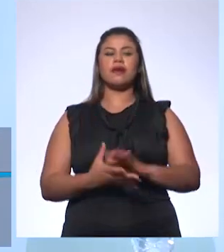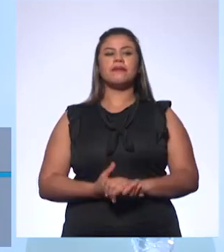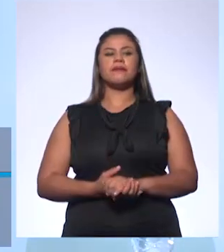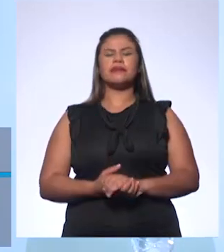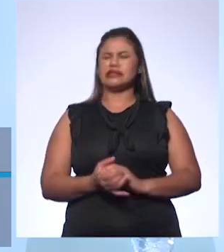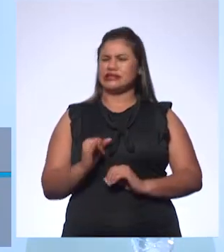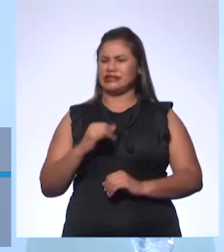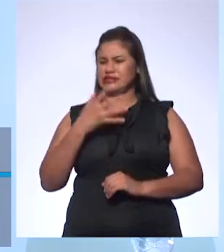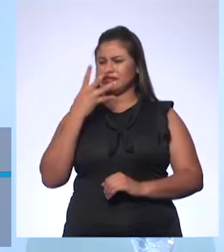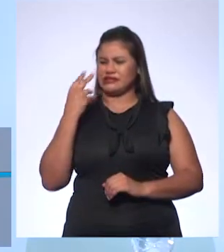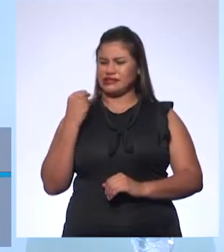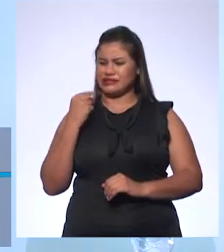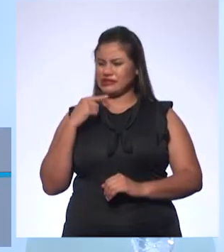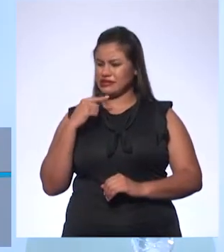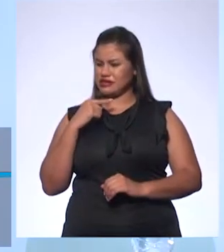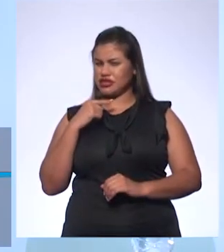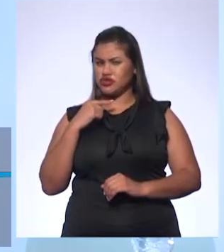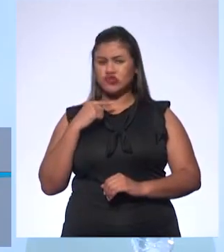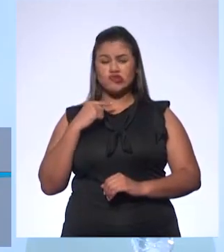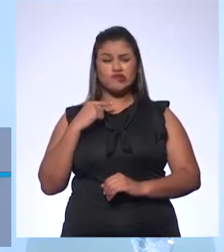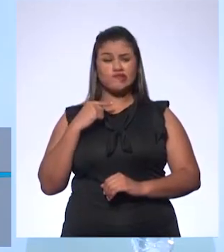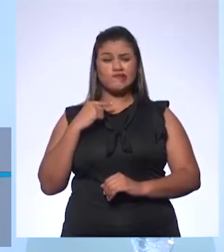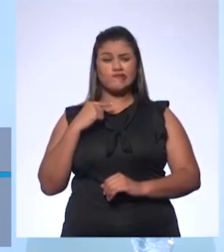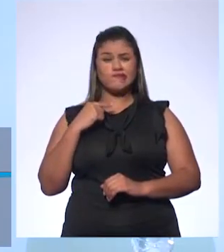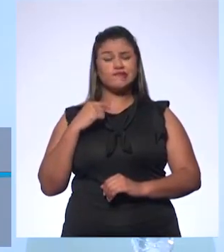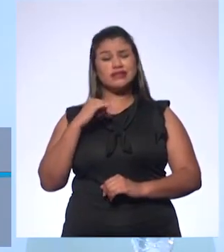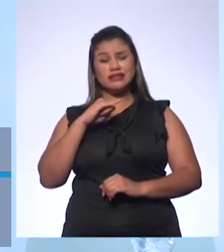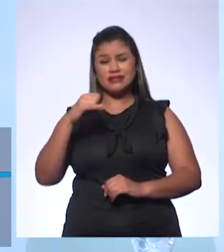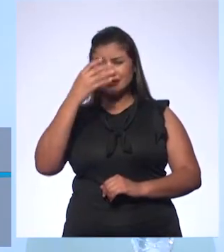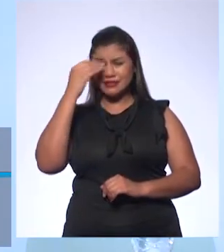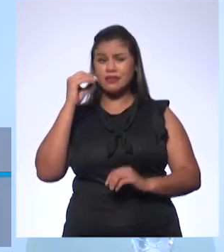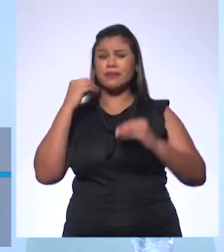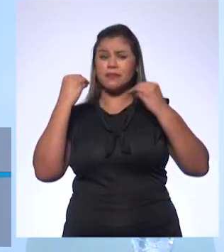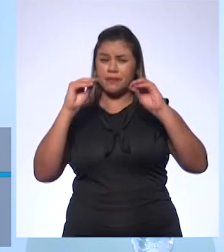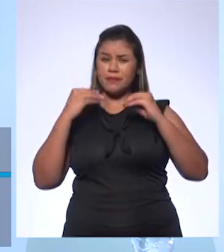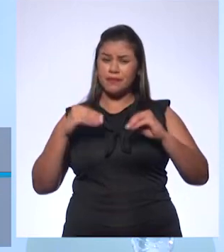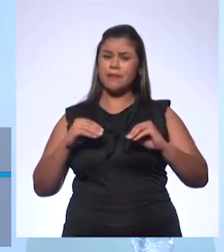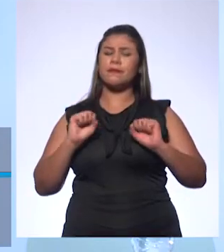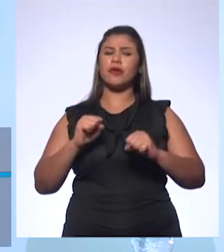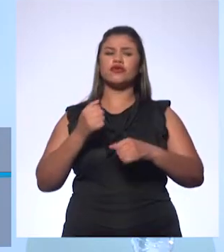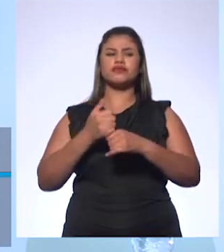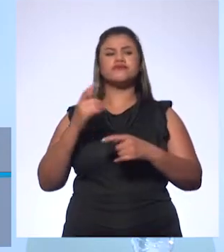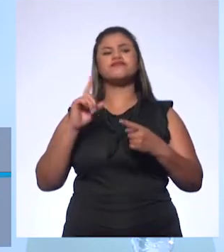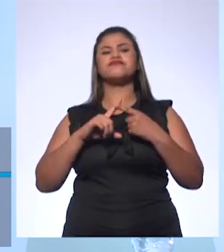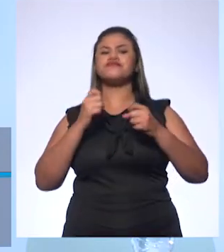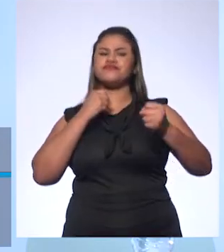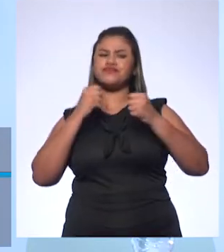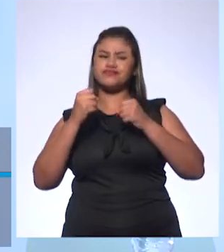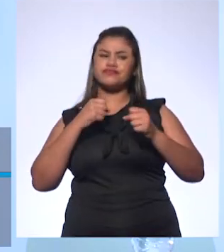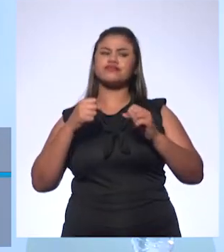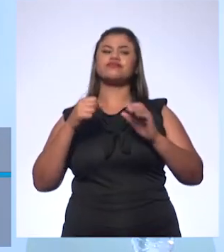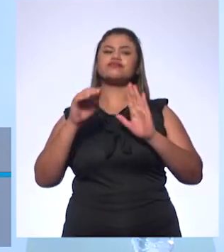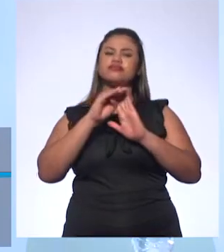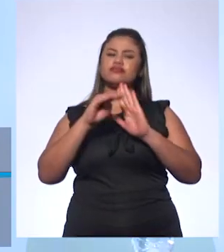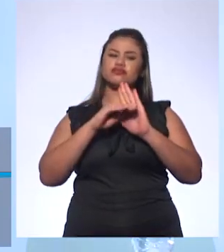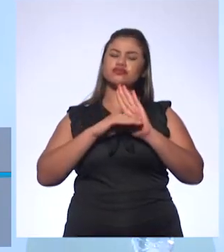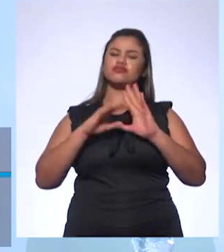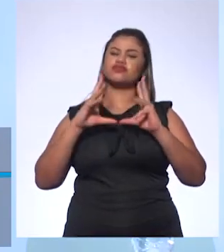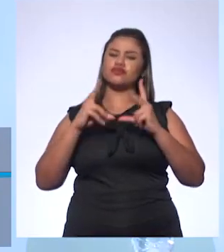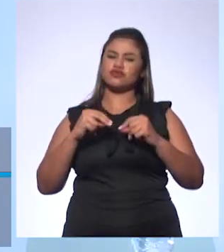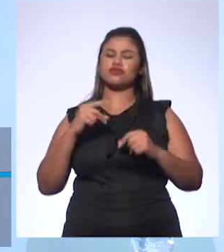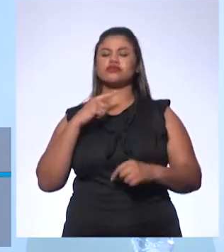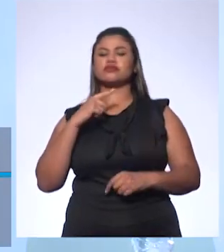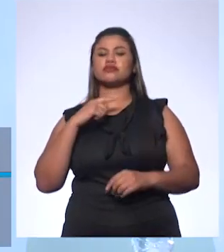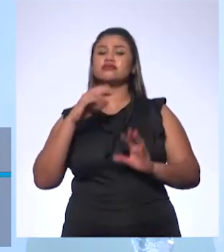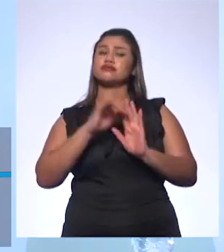eu esqueci de alguém? De algum? Se eu esqueci, vocês vão colocando pra gente aí. Reportagem, editorial, Tá tudo aqui. já apareceram. Então, são